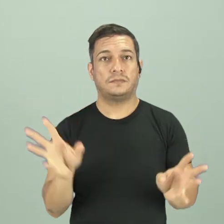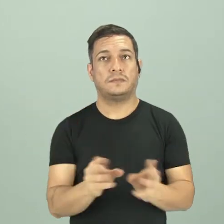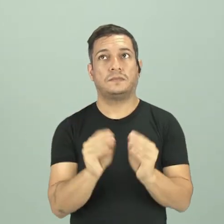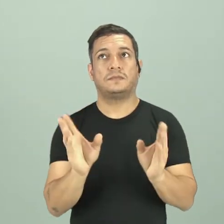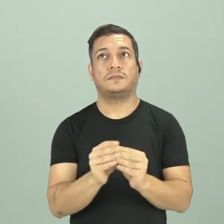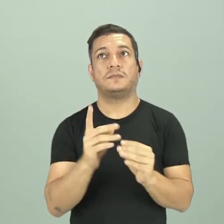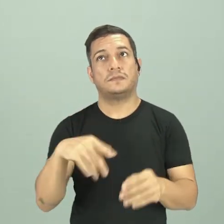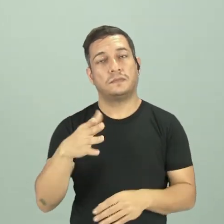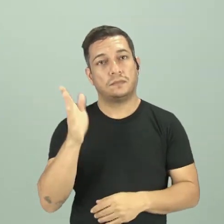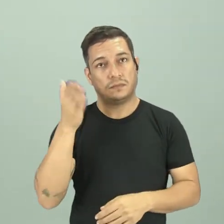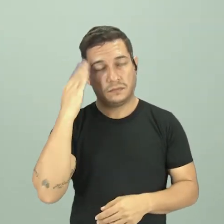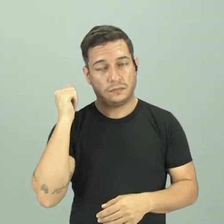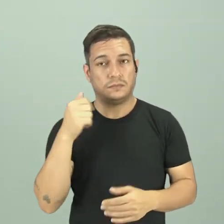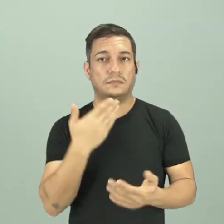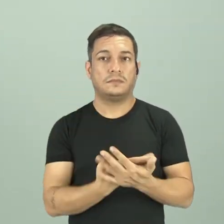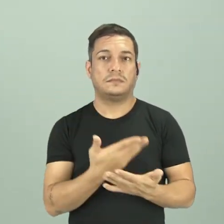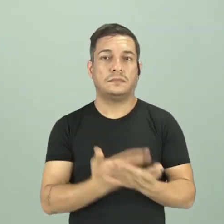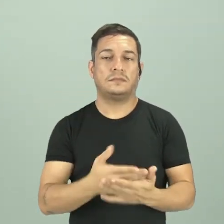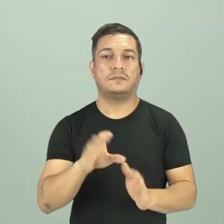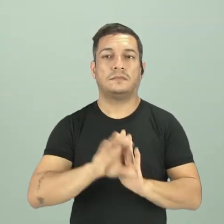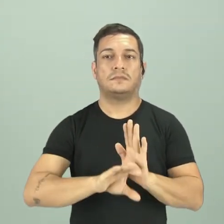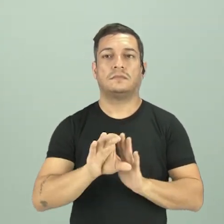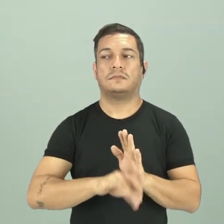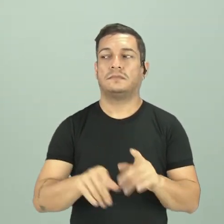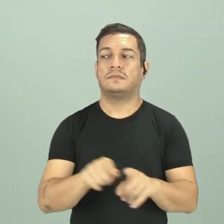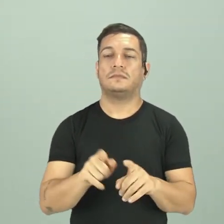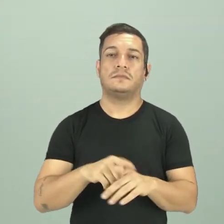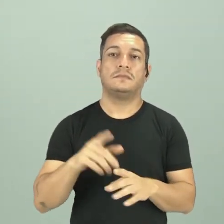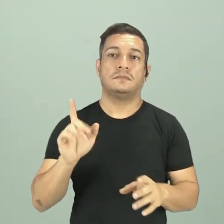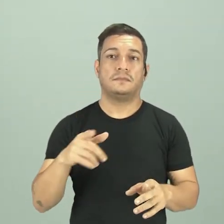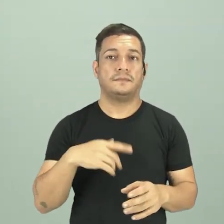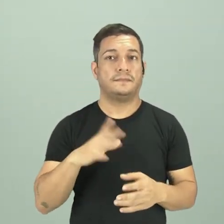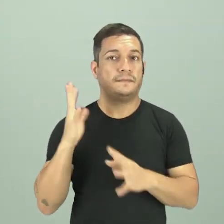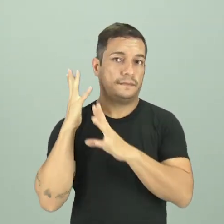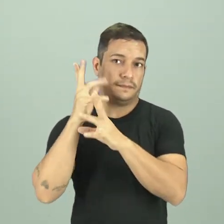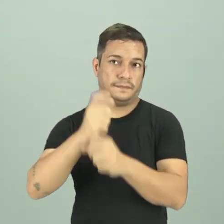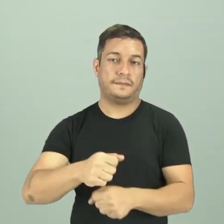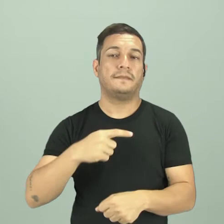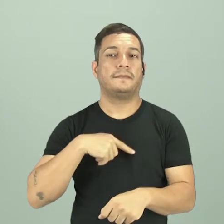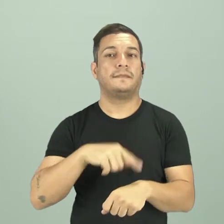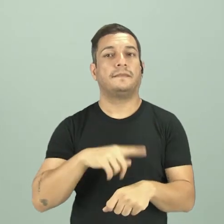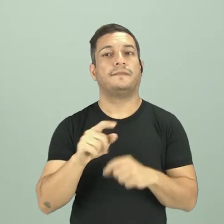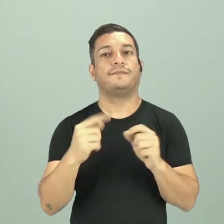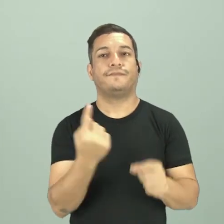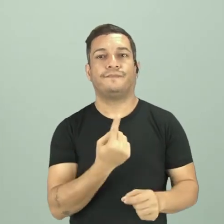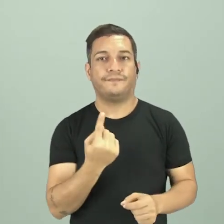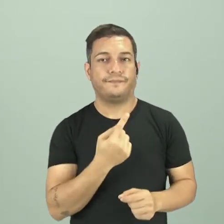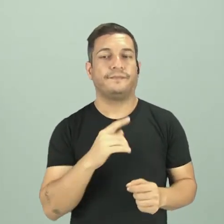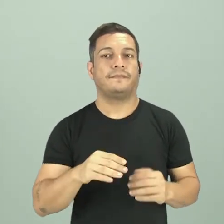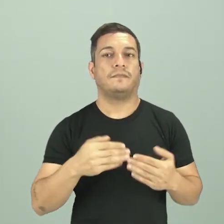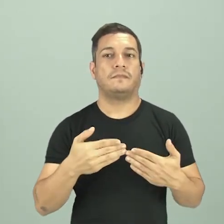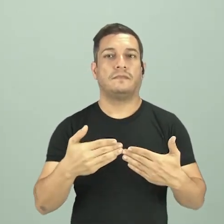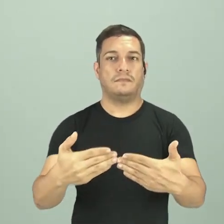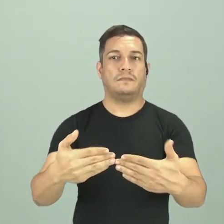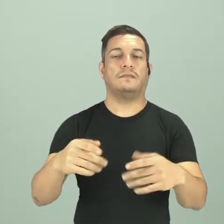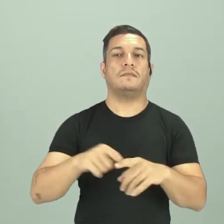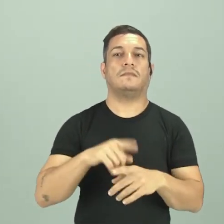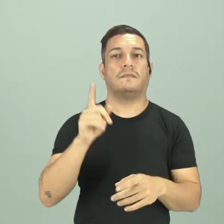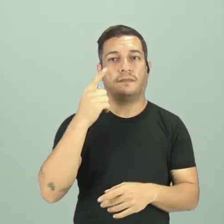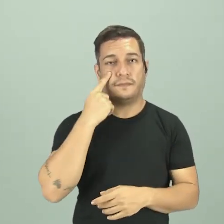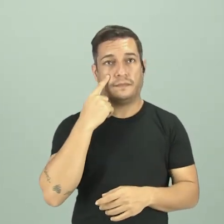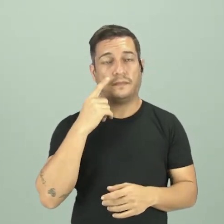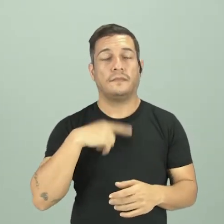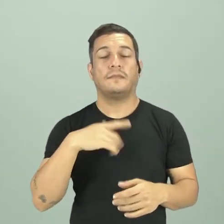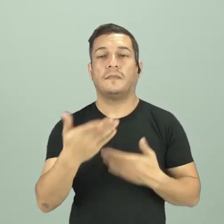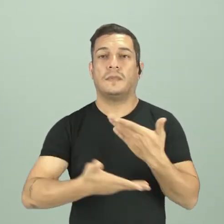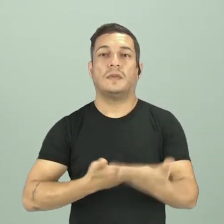resumão, tá? Eu sei que vocês já estudaram esse conteúdo, é só pra gente reforçar mesmo, tá? Em tempos de isolamento, a gente precisa, às vezes, compartilhar conhecimento com os